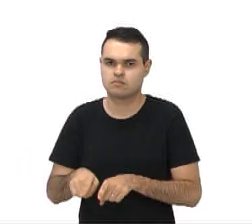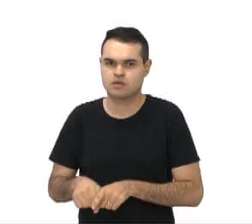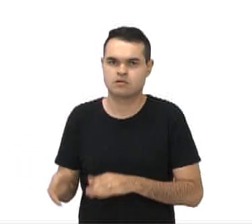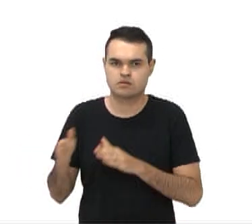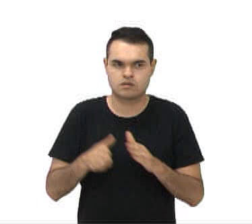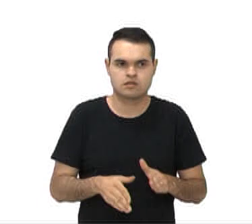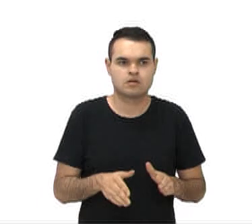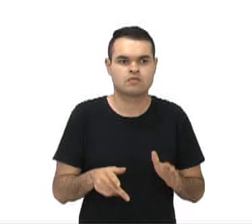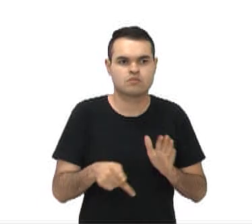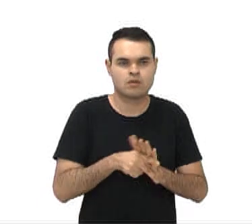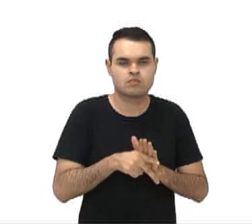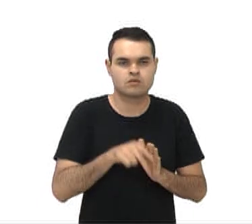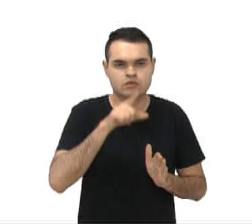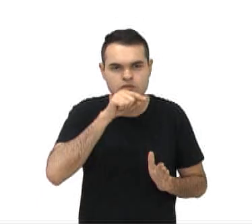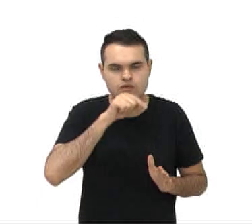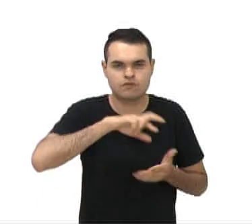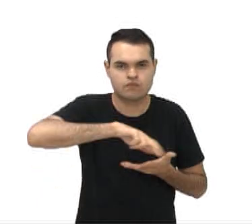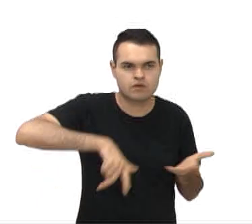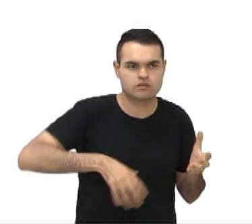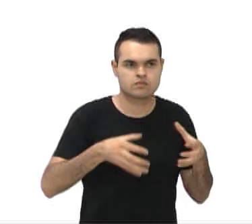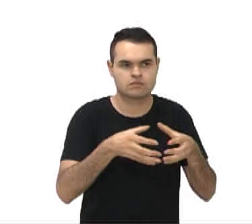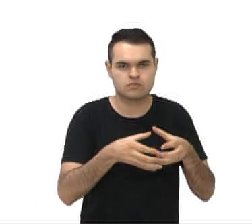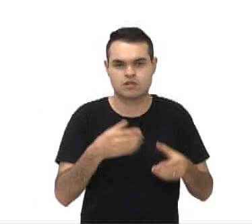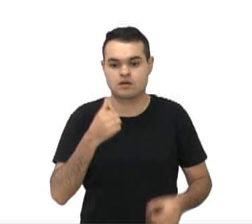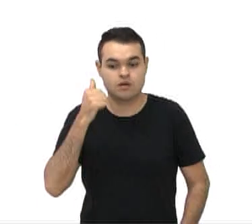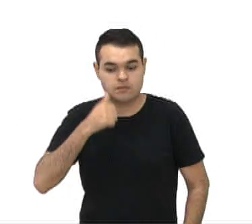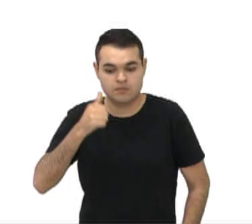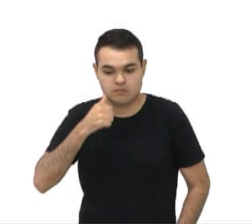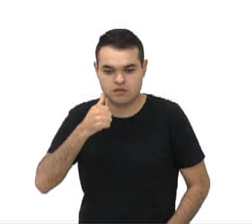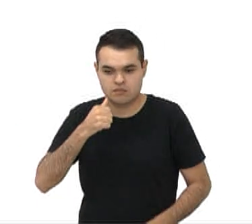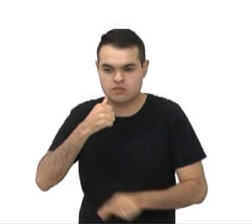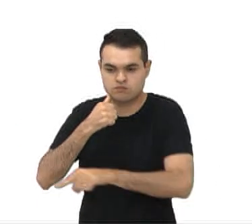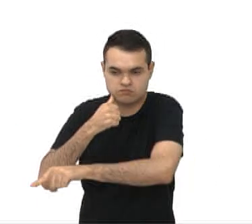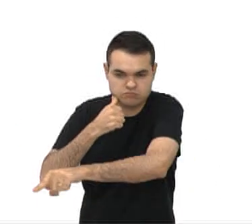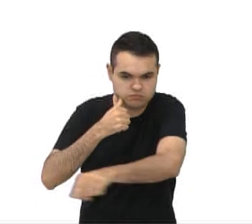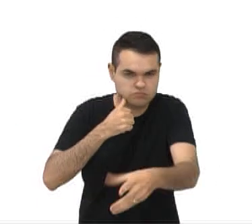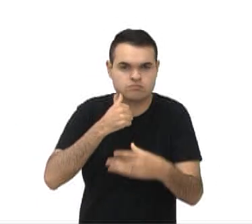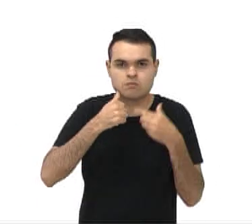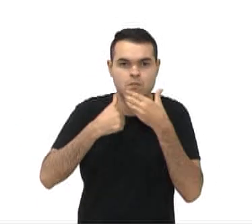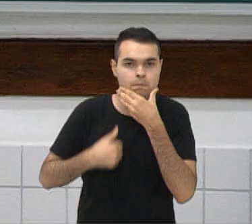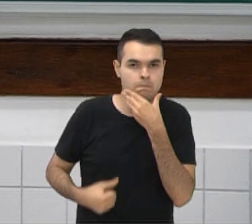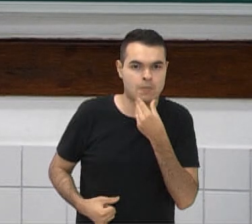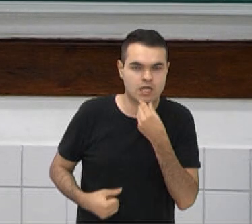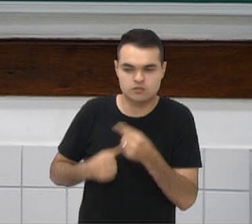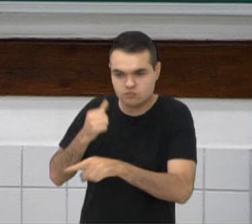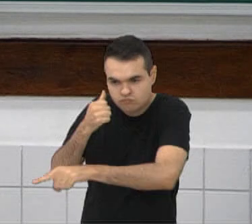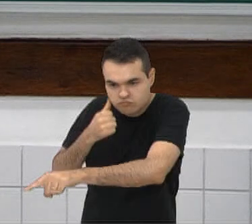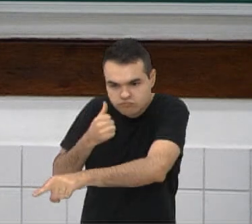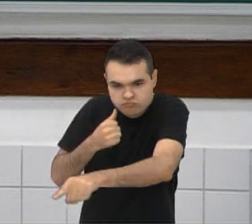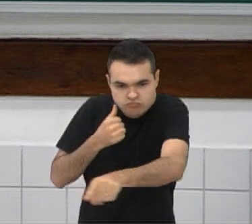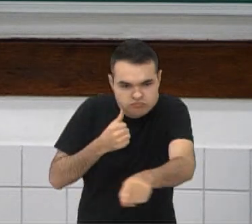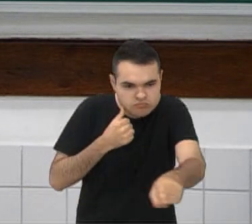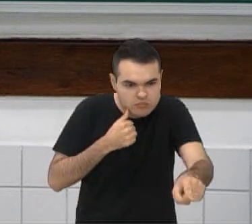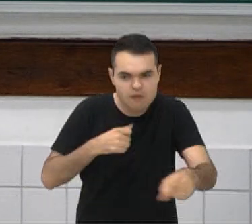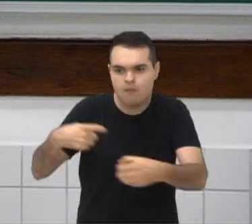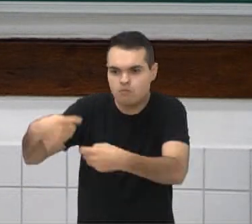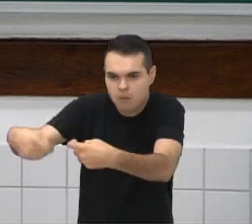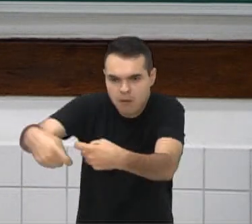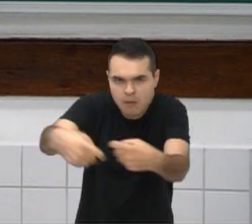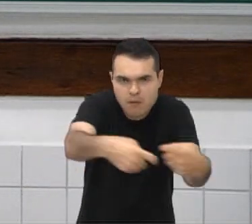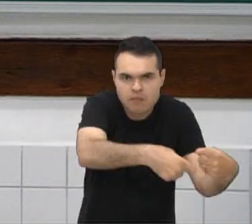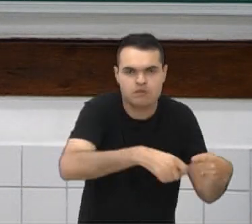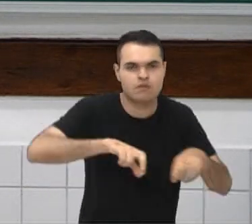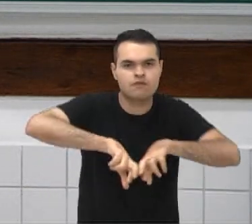entre aves. A fêmea acasala com mais de um macho. Pessoal, na poliandria, ou seja, vários